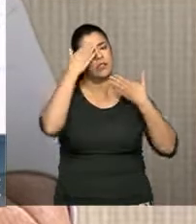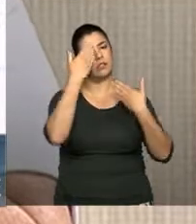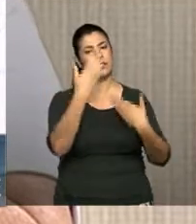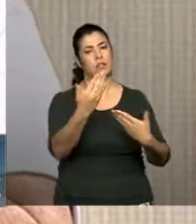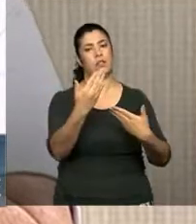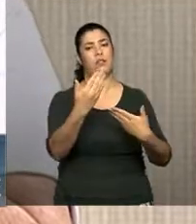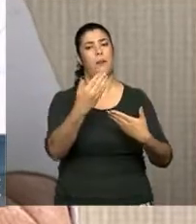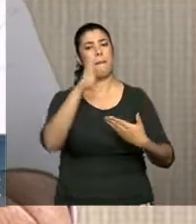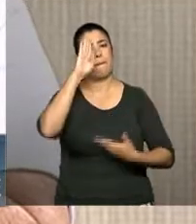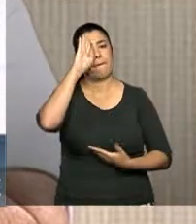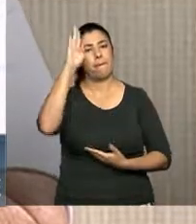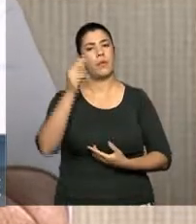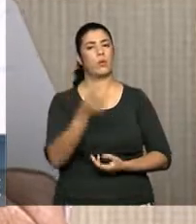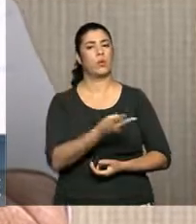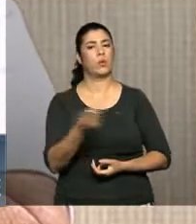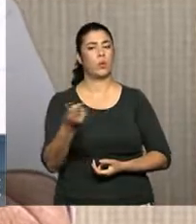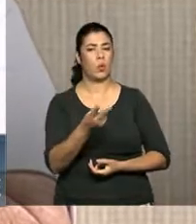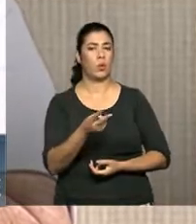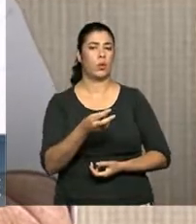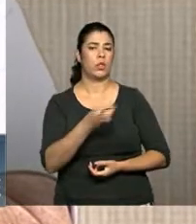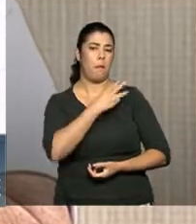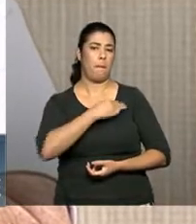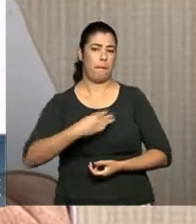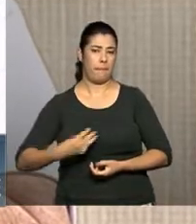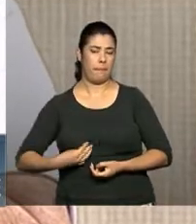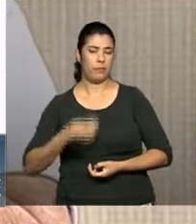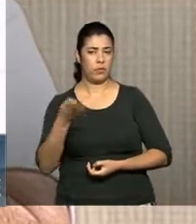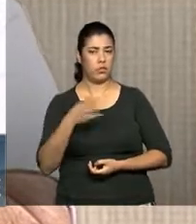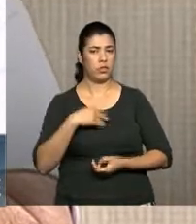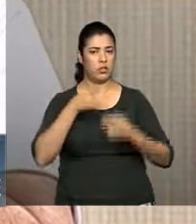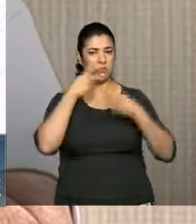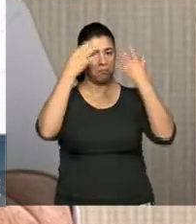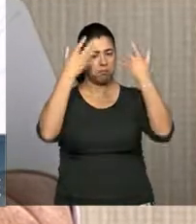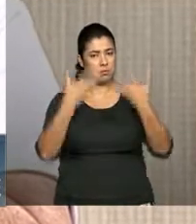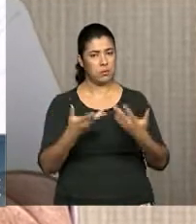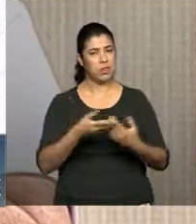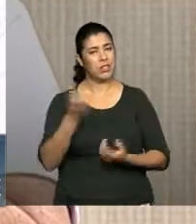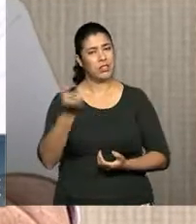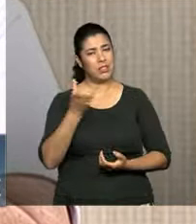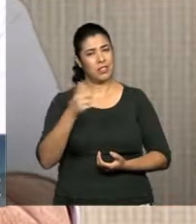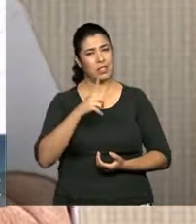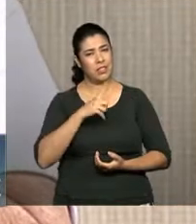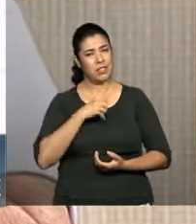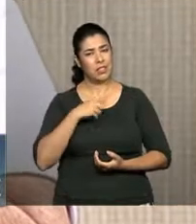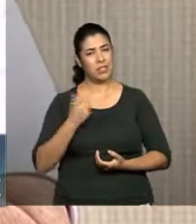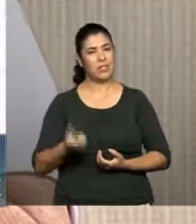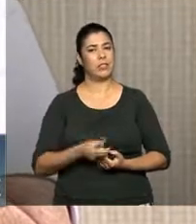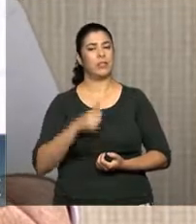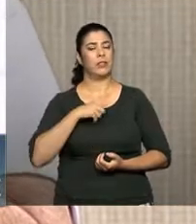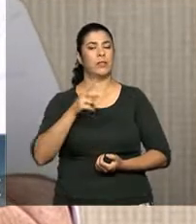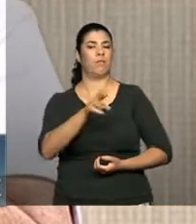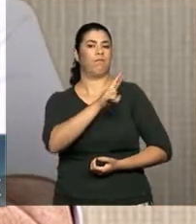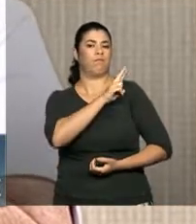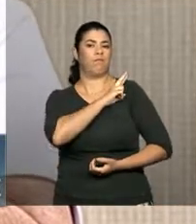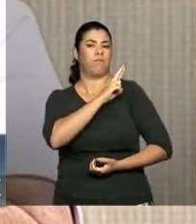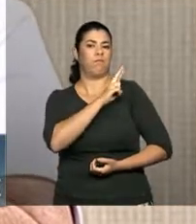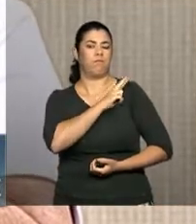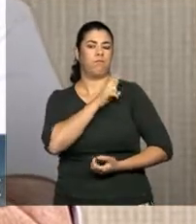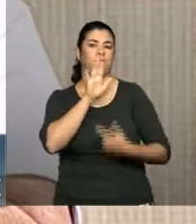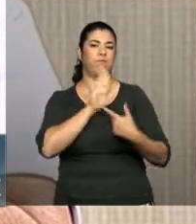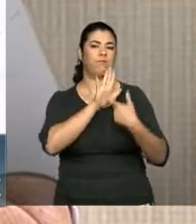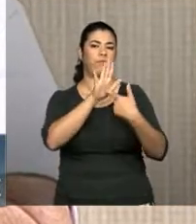principalmente aos dois ministros porque nós queremos muito dar peso político a esta posse